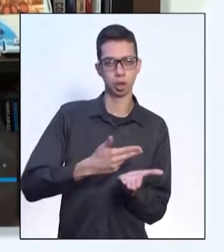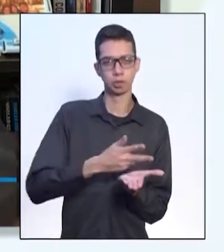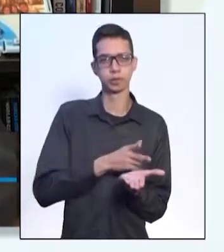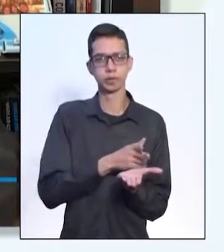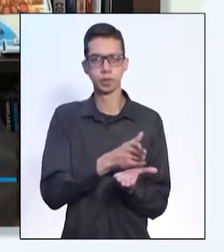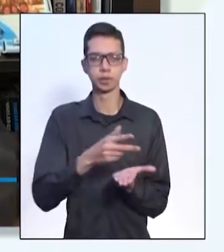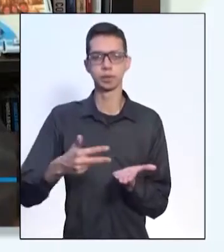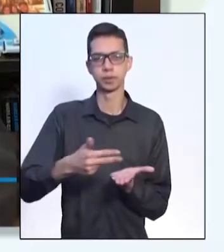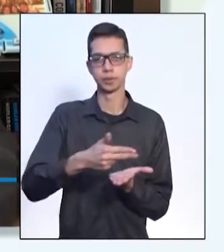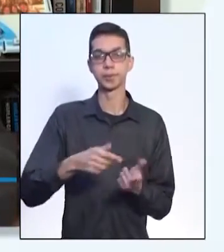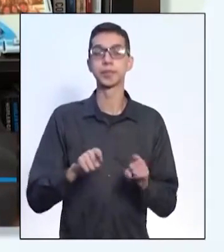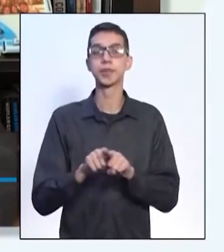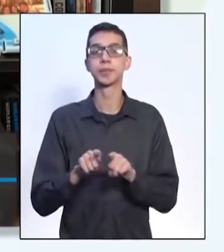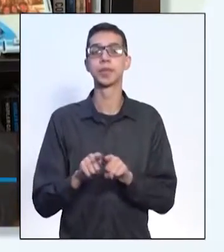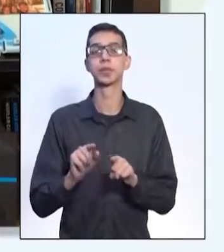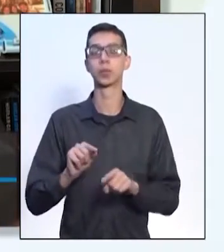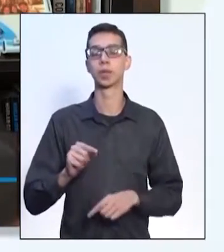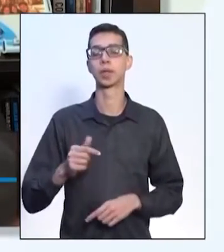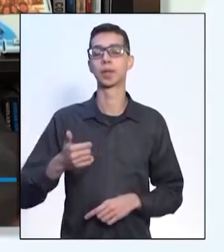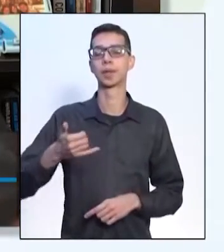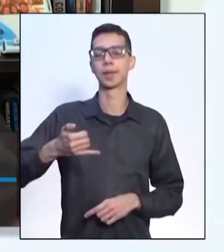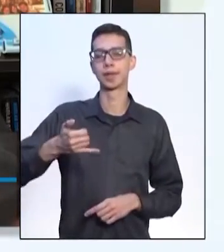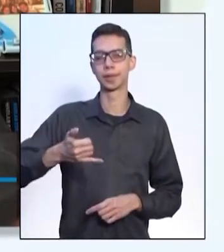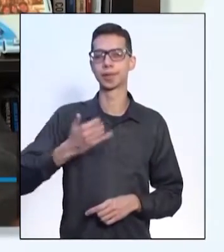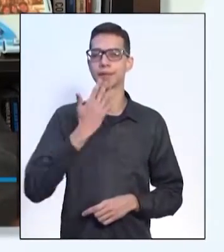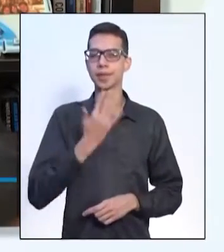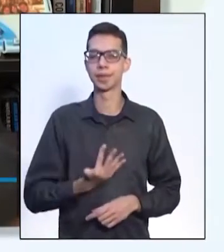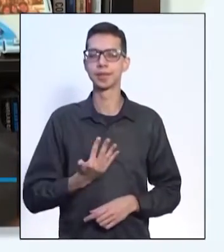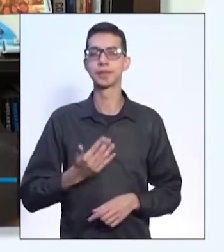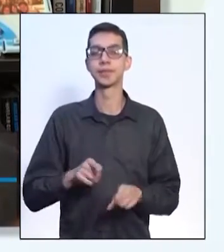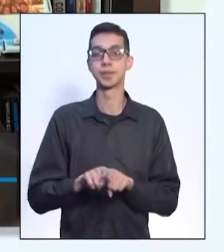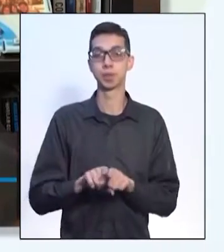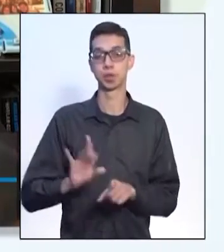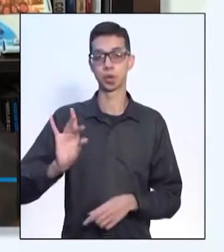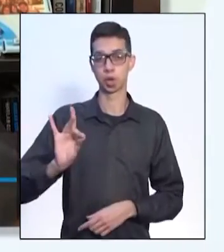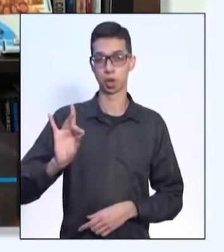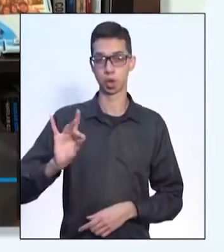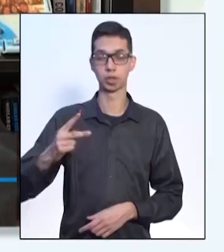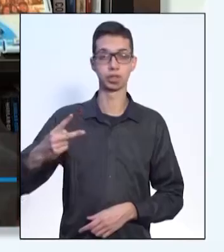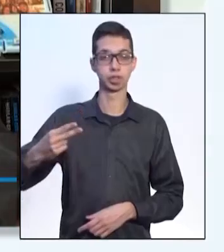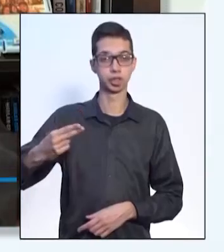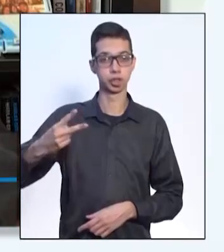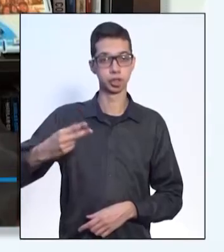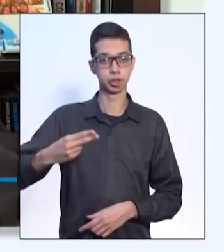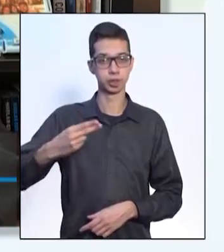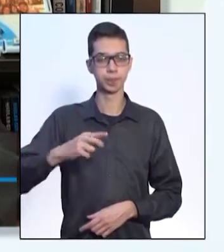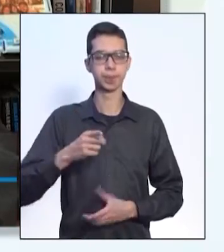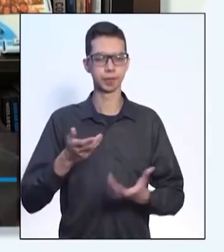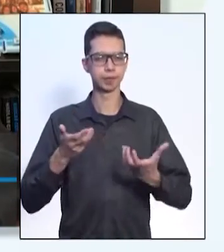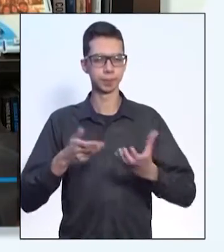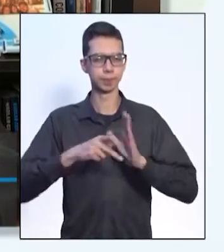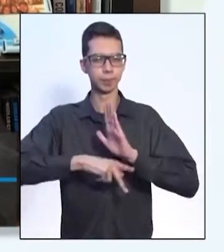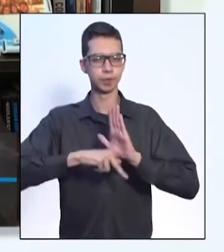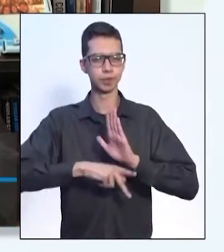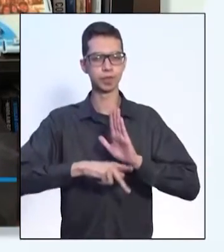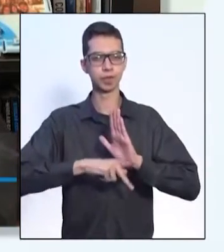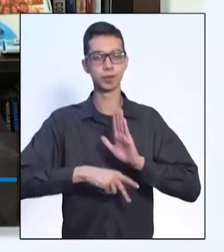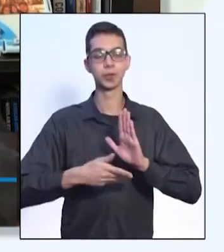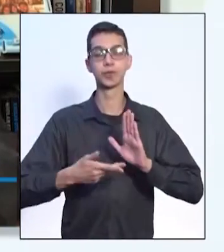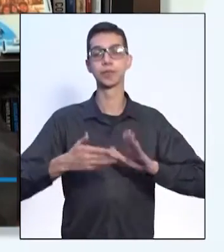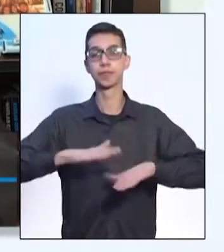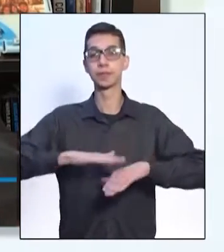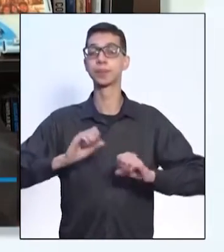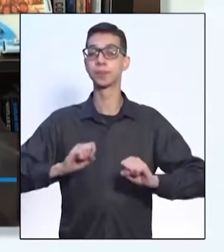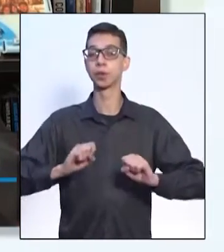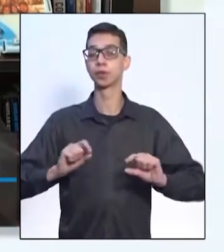tesoura, cola. E se vocês quiserem fazer um projeto diferente, algo maior, também podem separar caixas de